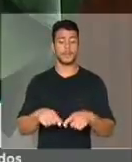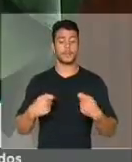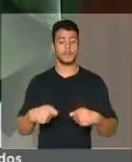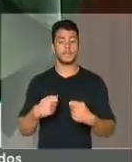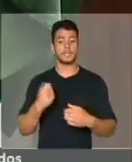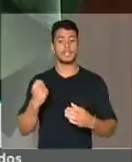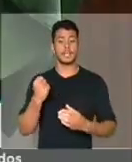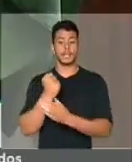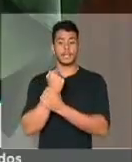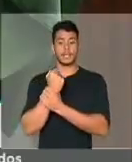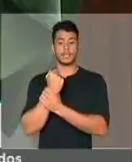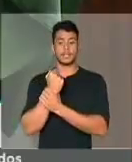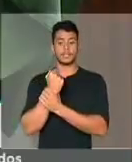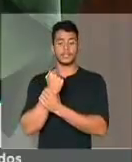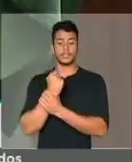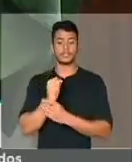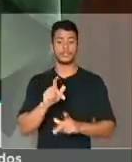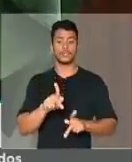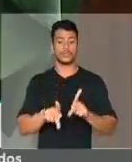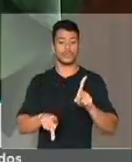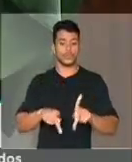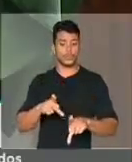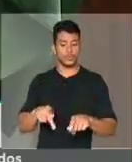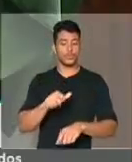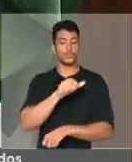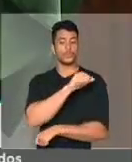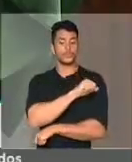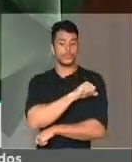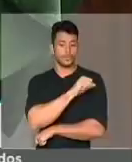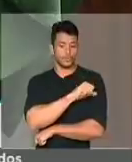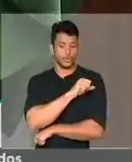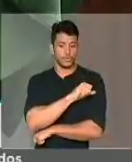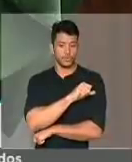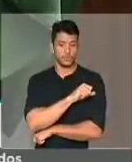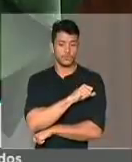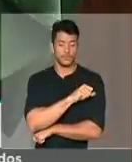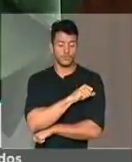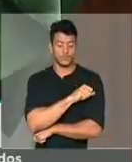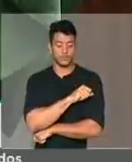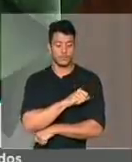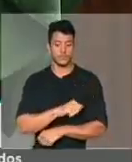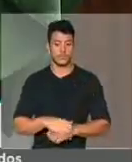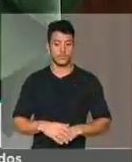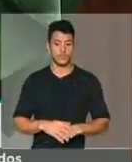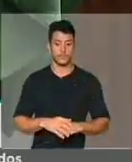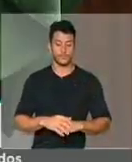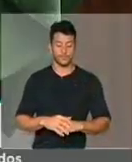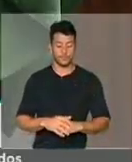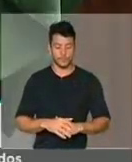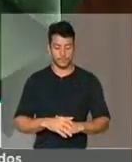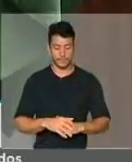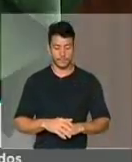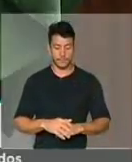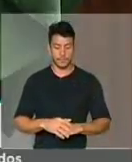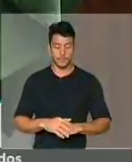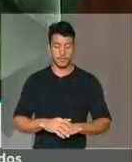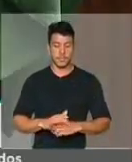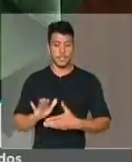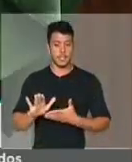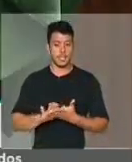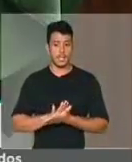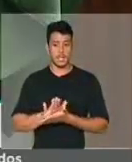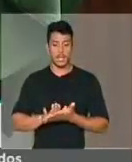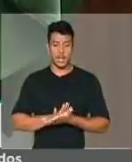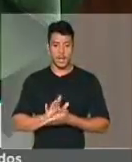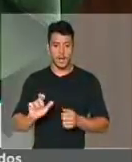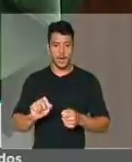preciso assegurar à população carioca e fluminense que nenhuma medida, mesmo